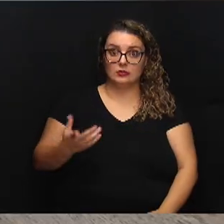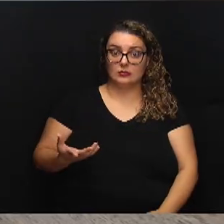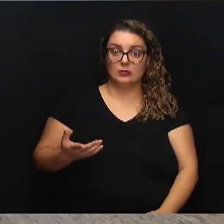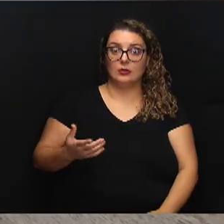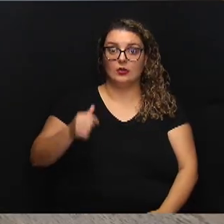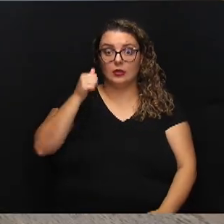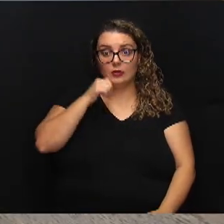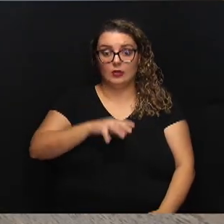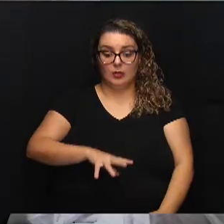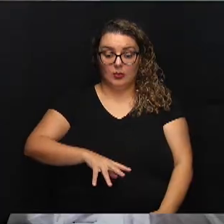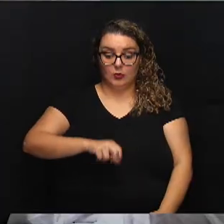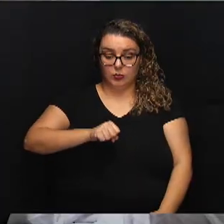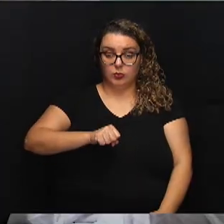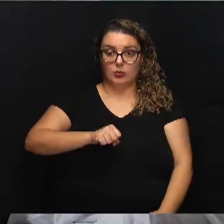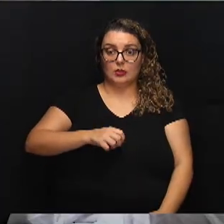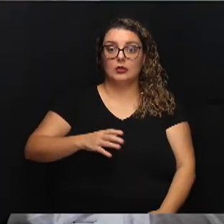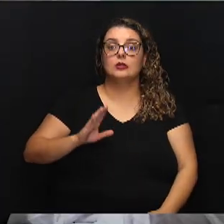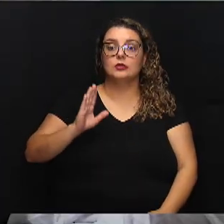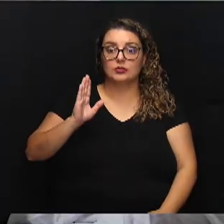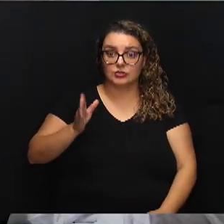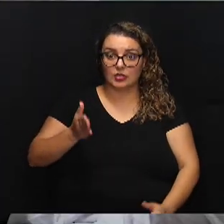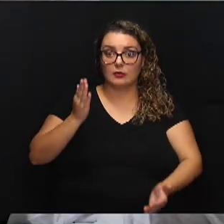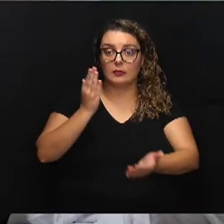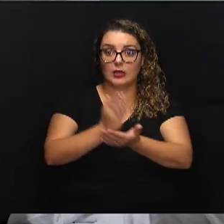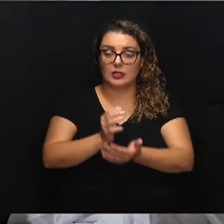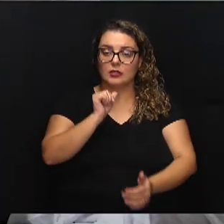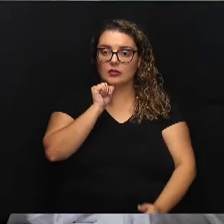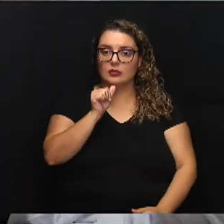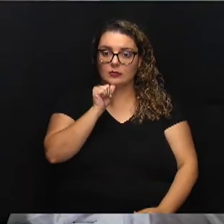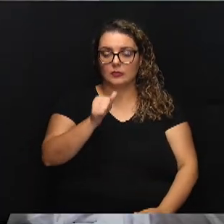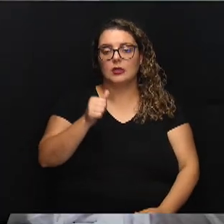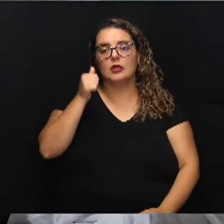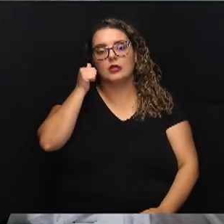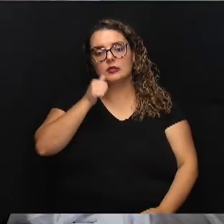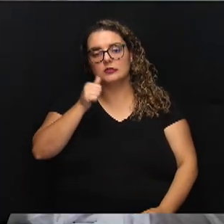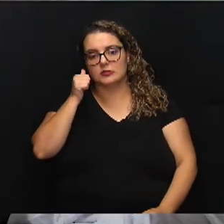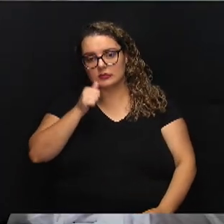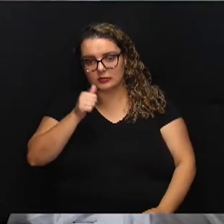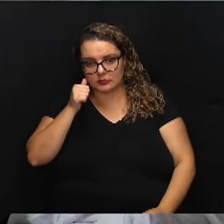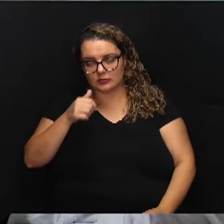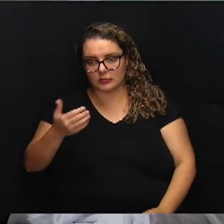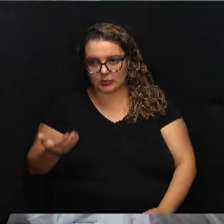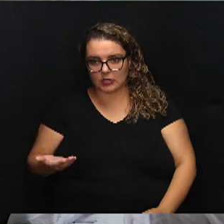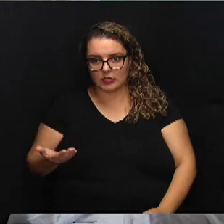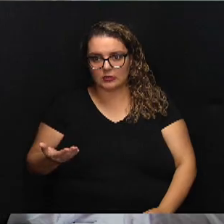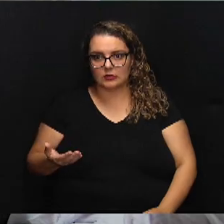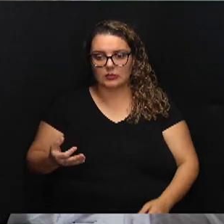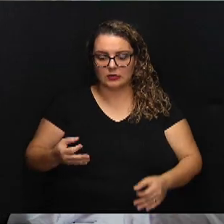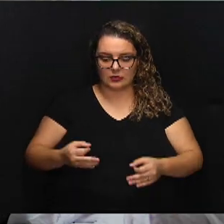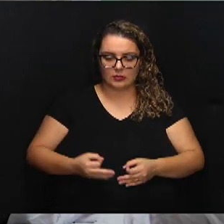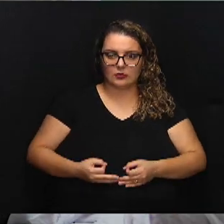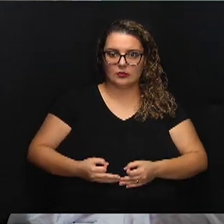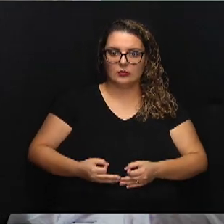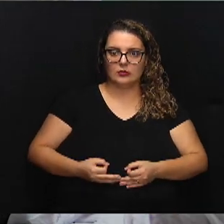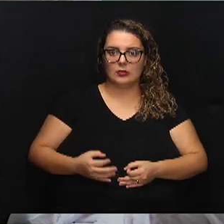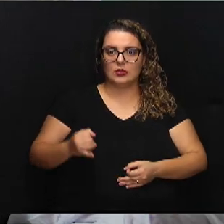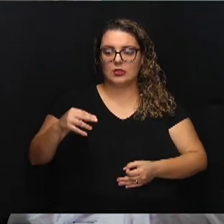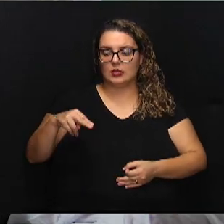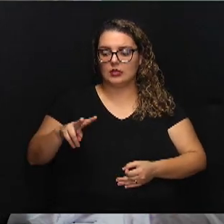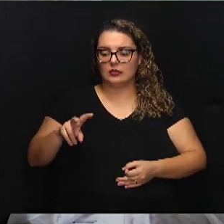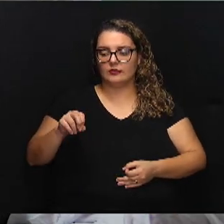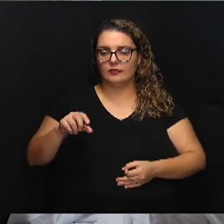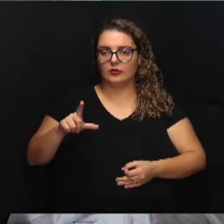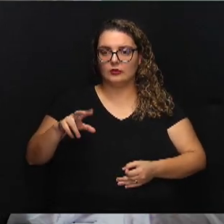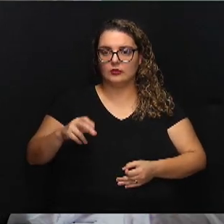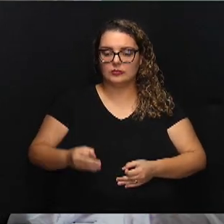menopausa, ou seja, que já pararam de menstruar, essas mulheres têm os ovários involuídos, ovários menores.